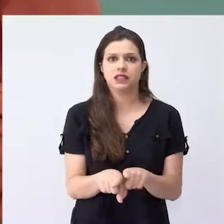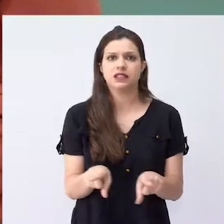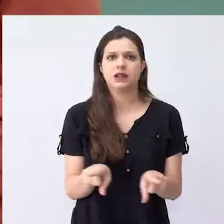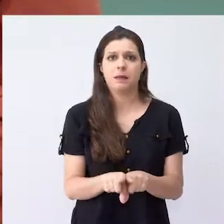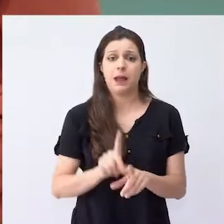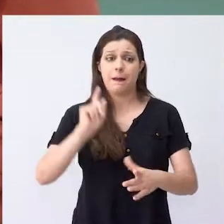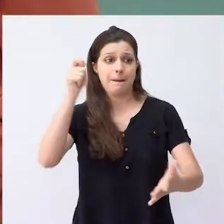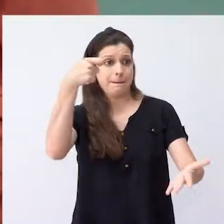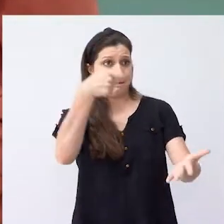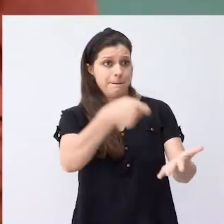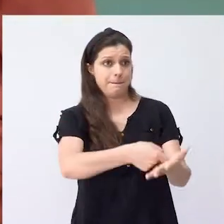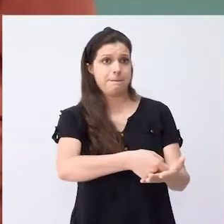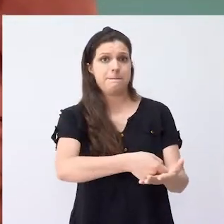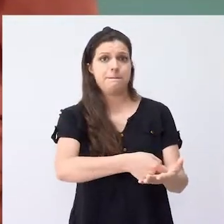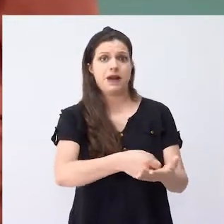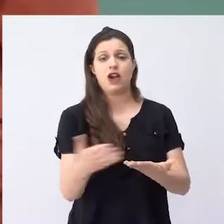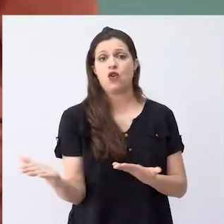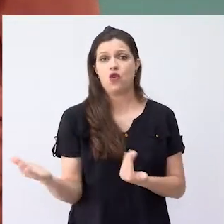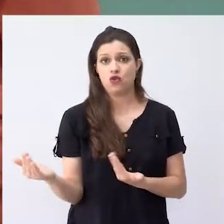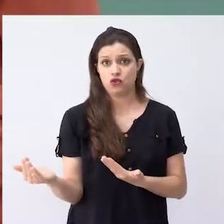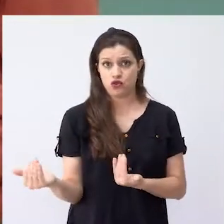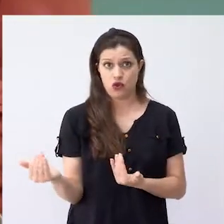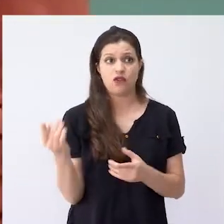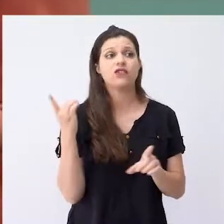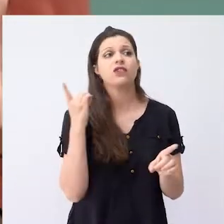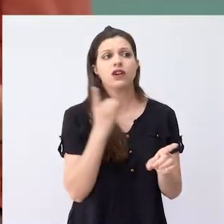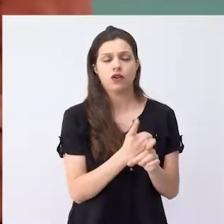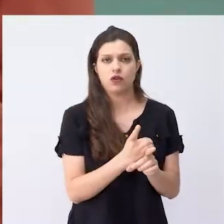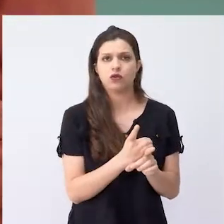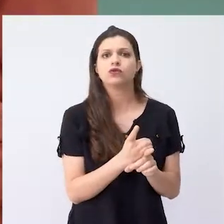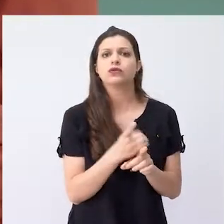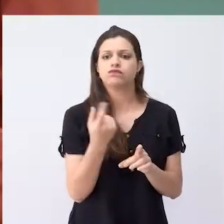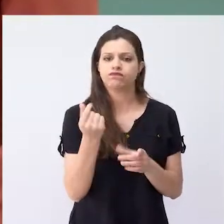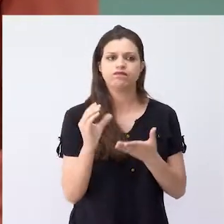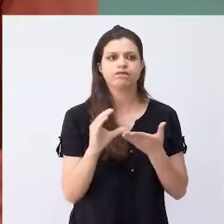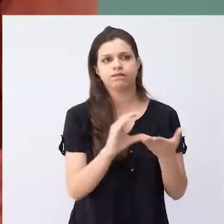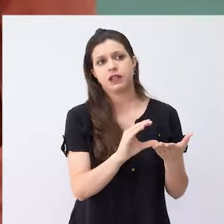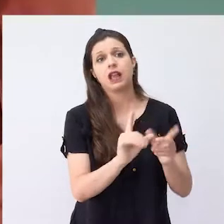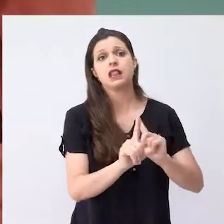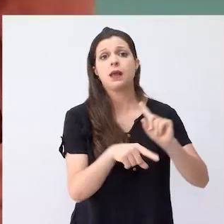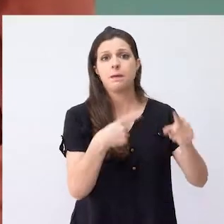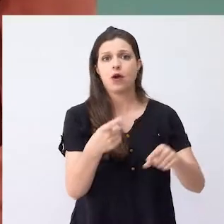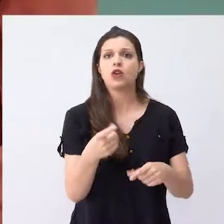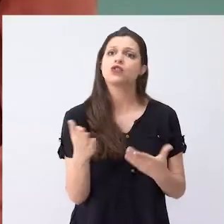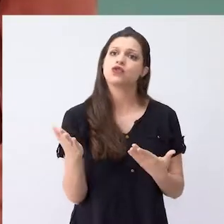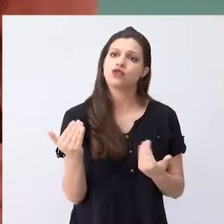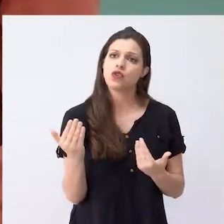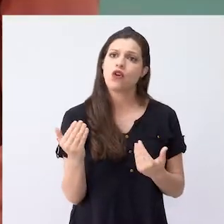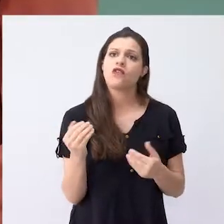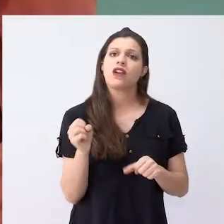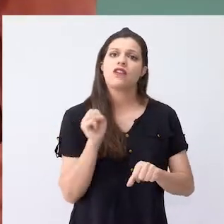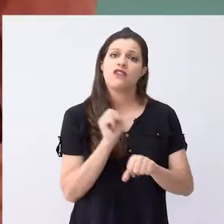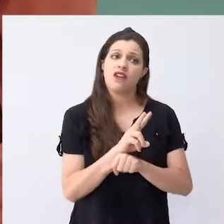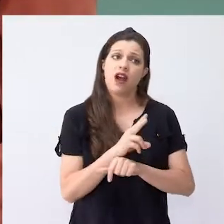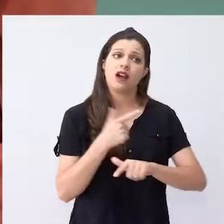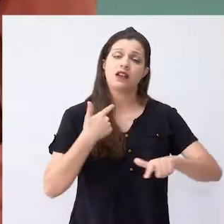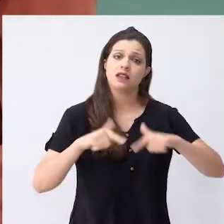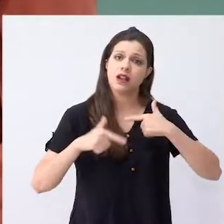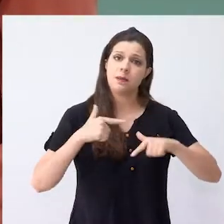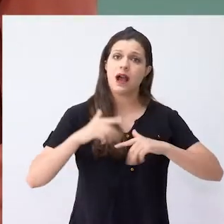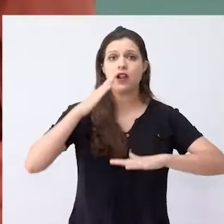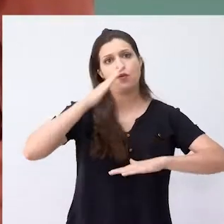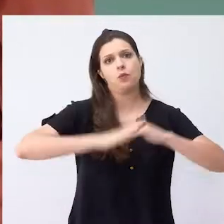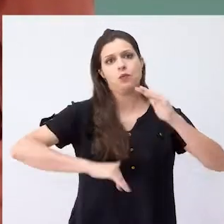descumprimento, uma indenização para esse adolescente que nós identificamos quem era, e esse menino depois foi encaminhado para umas vagas